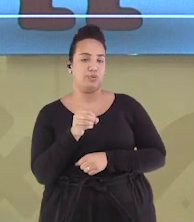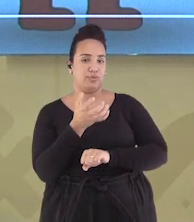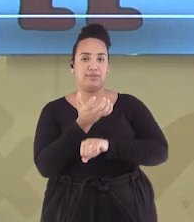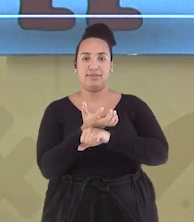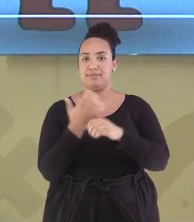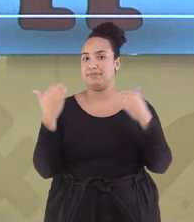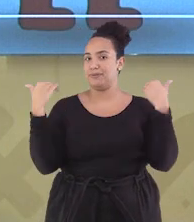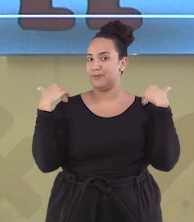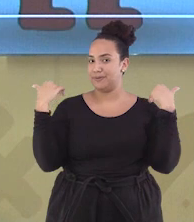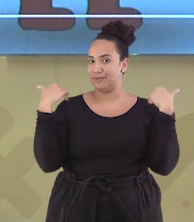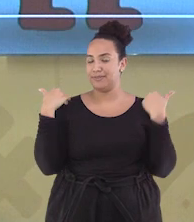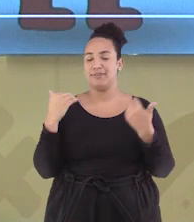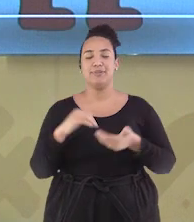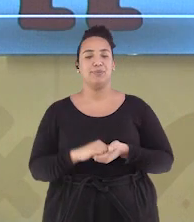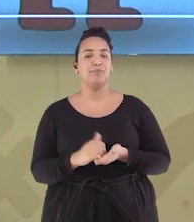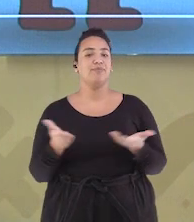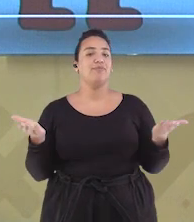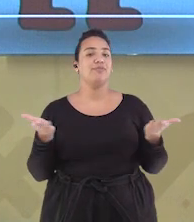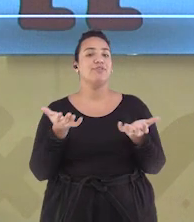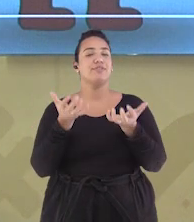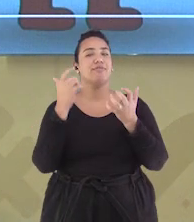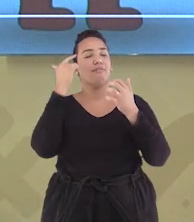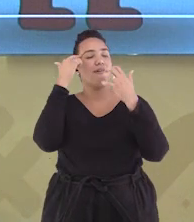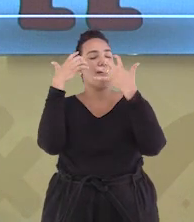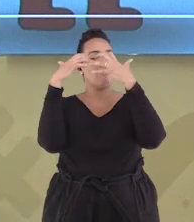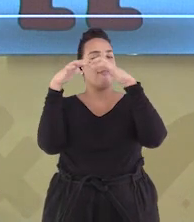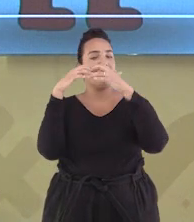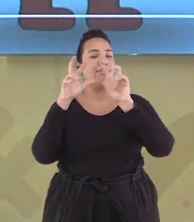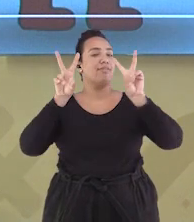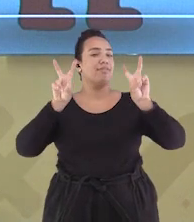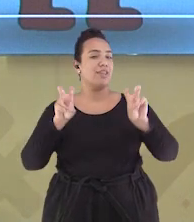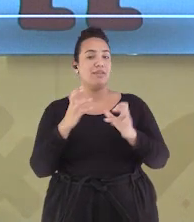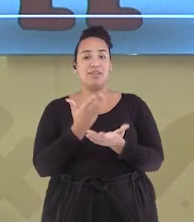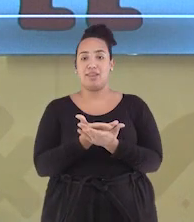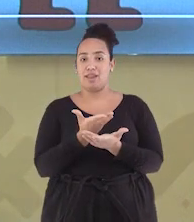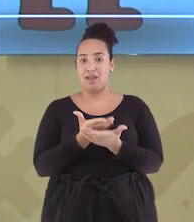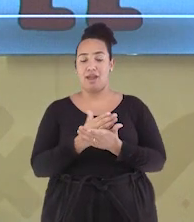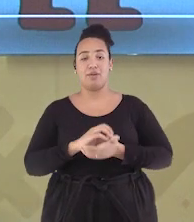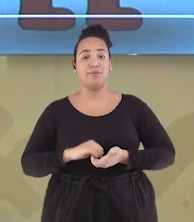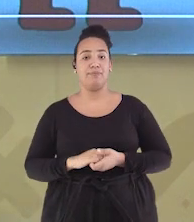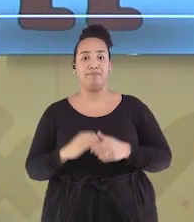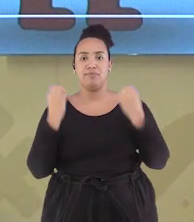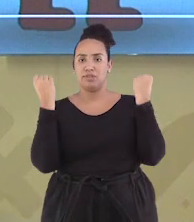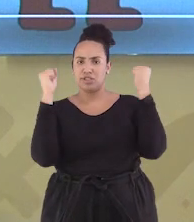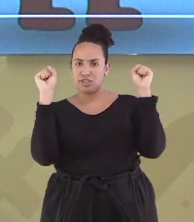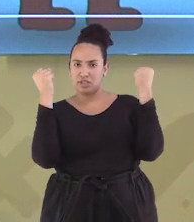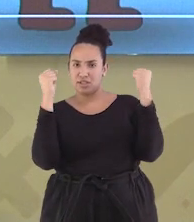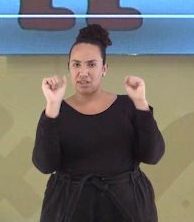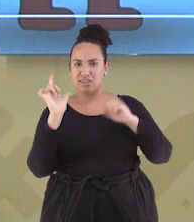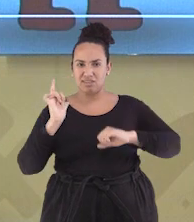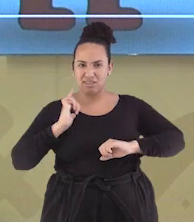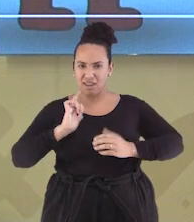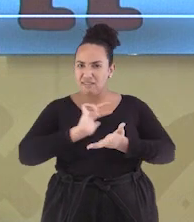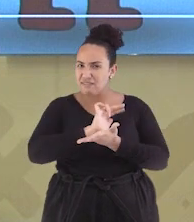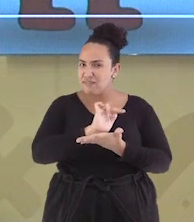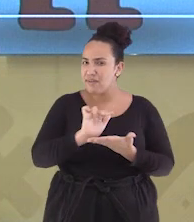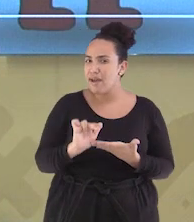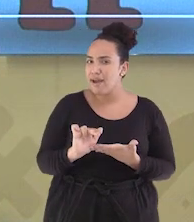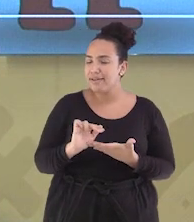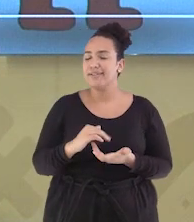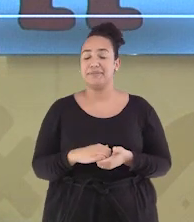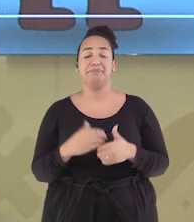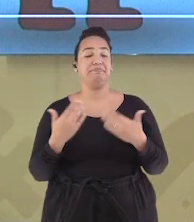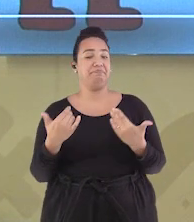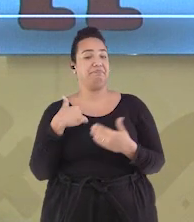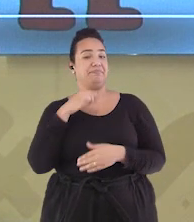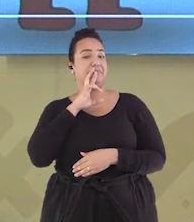gostaria de refletir sobre o nome da nossa aula. Ginástica. Existe mais de um tipo? Já vou adiantando que sim.